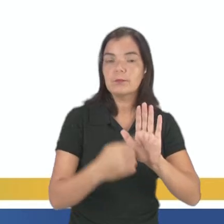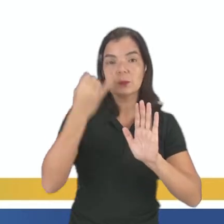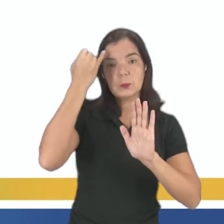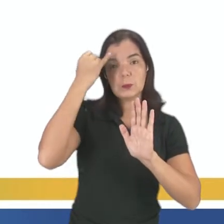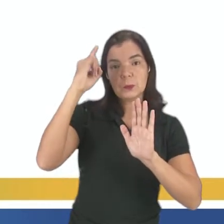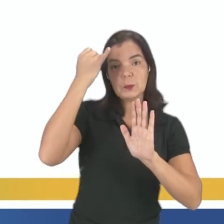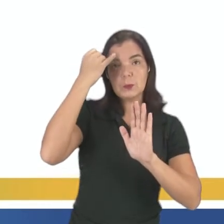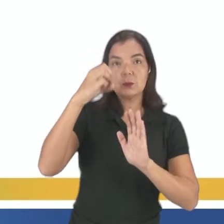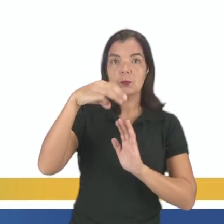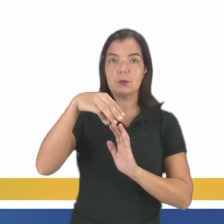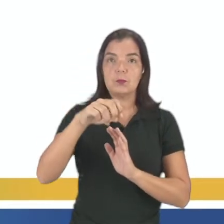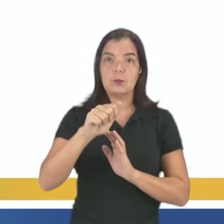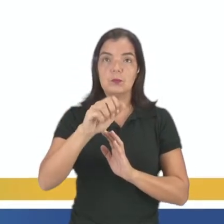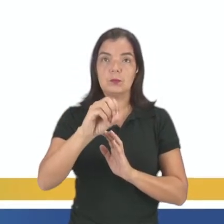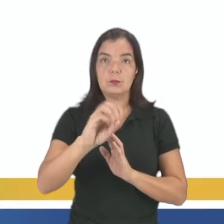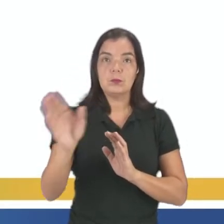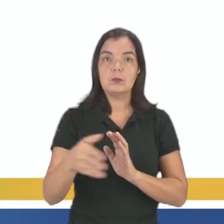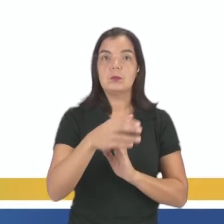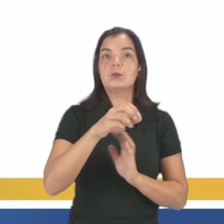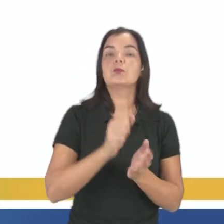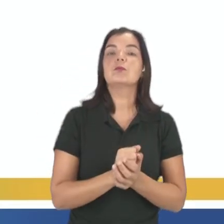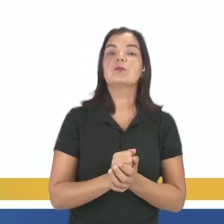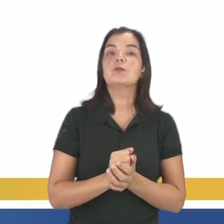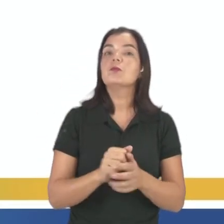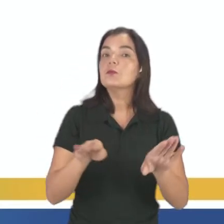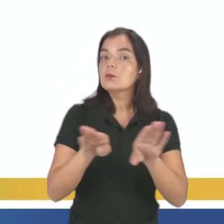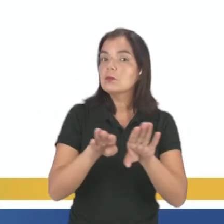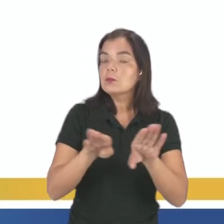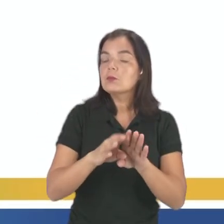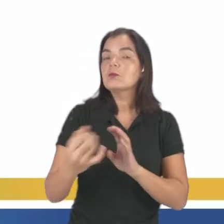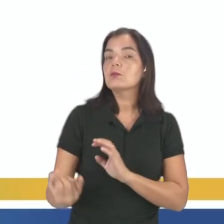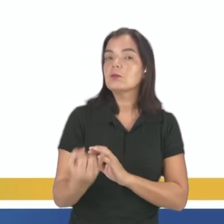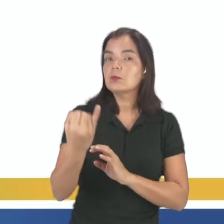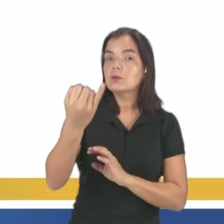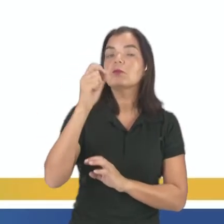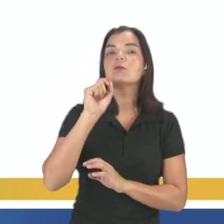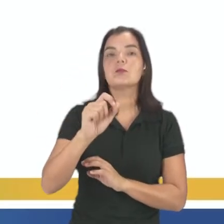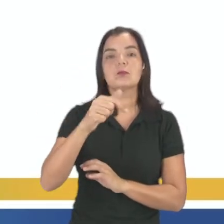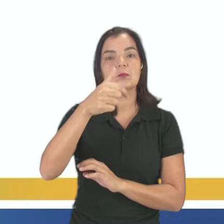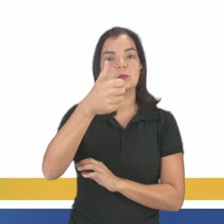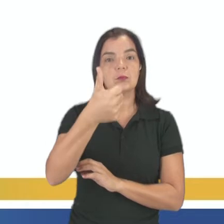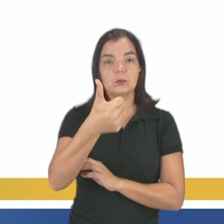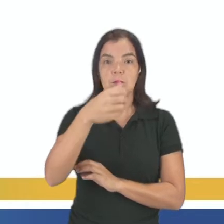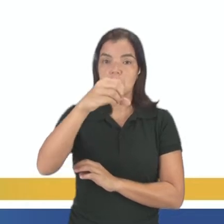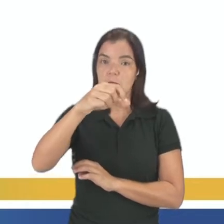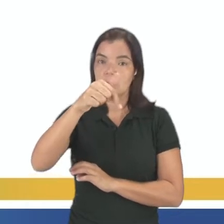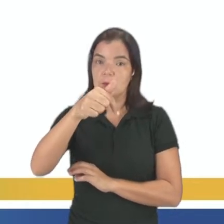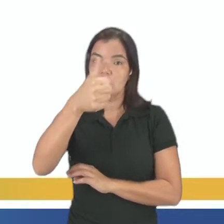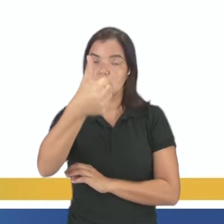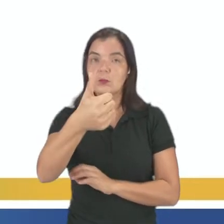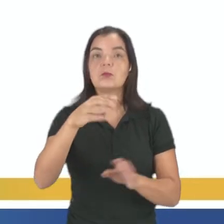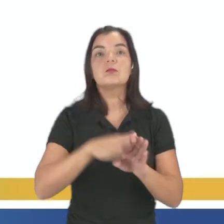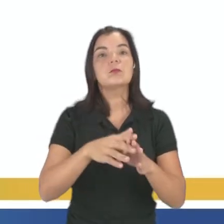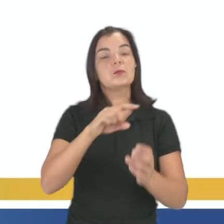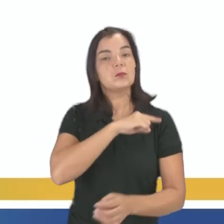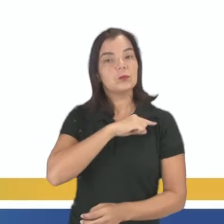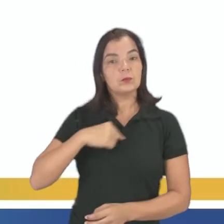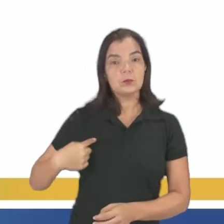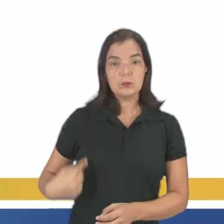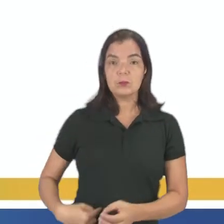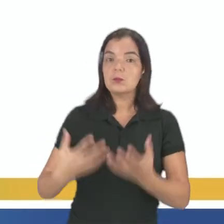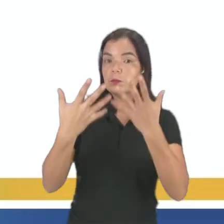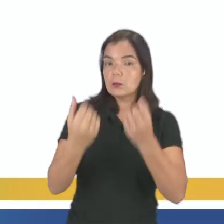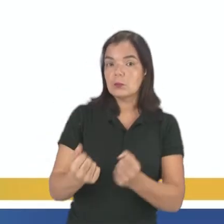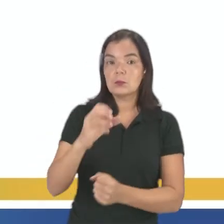ideias do Mao Tse Tung, né? E a gente tem também uma coisa importante que é em 71, né? A China, ela é aceita na ONU